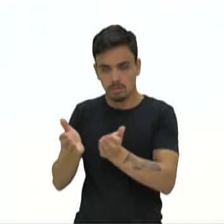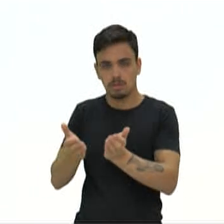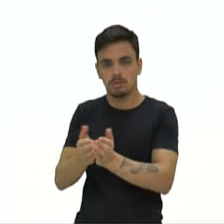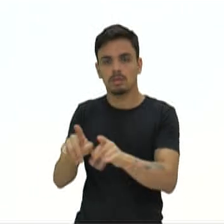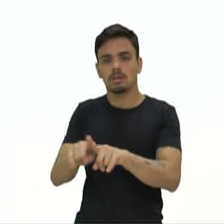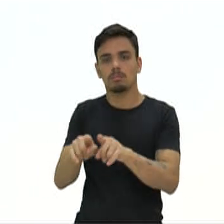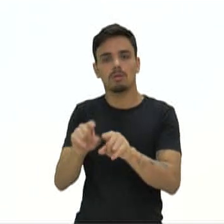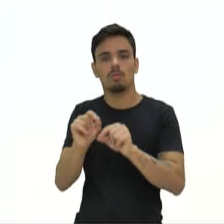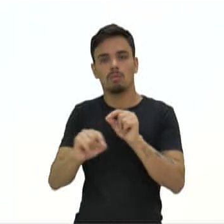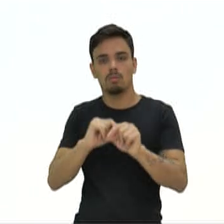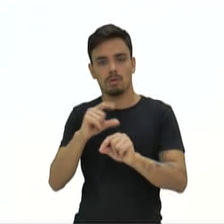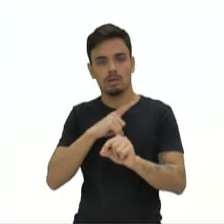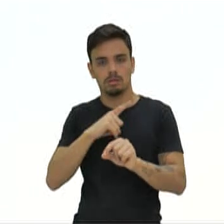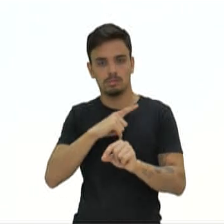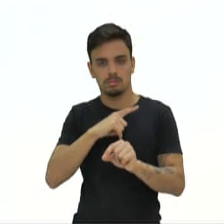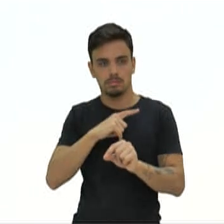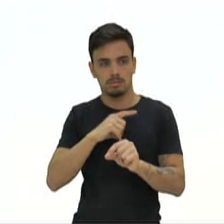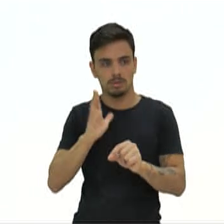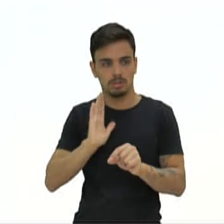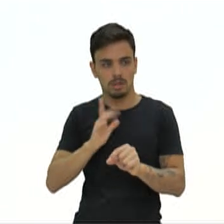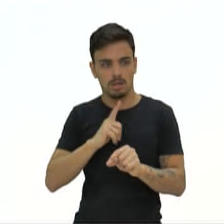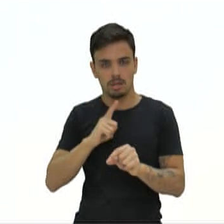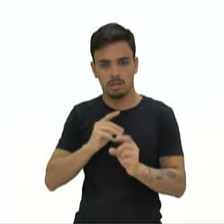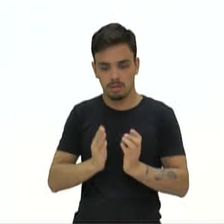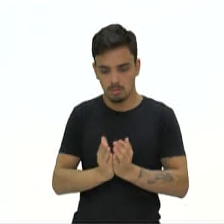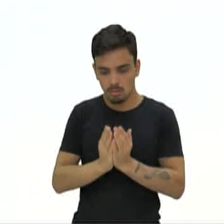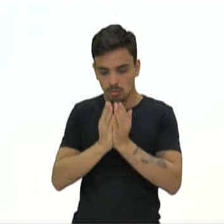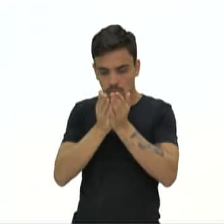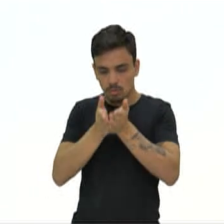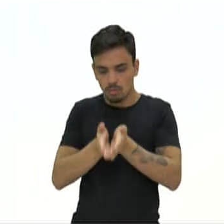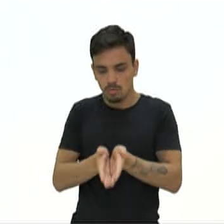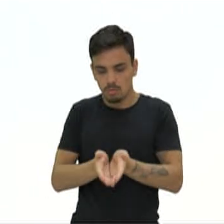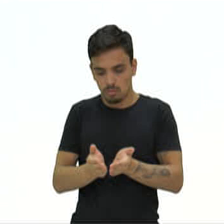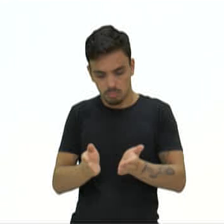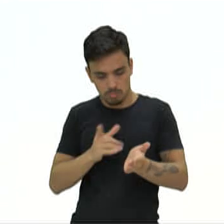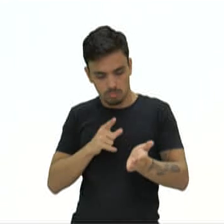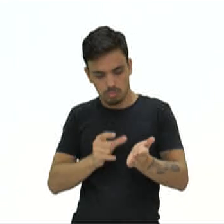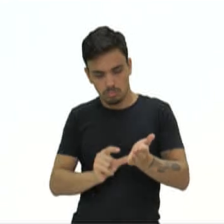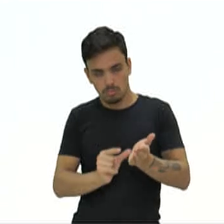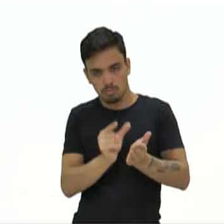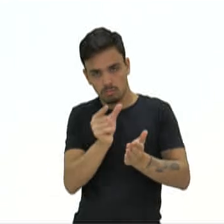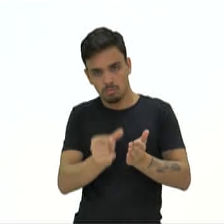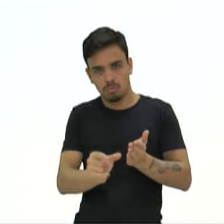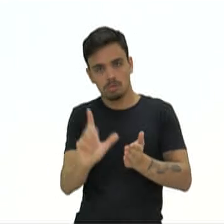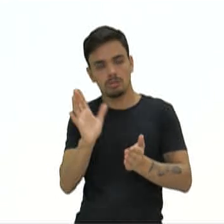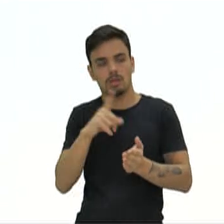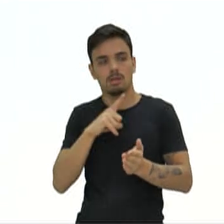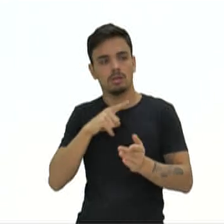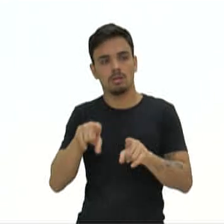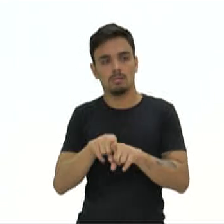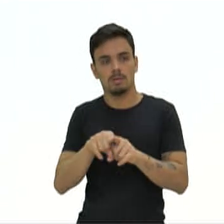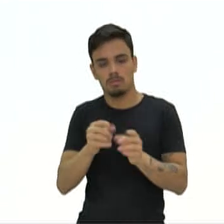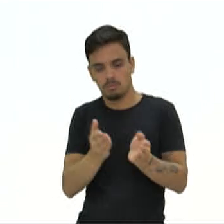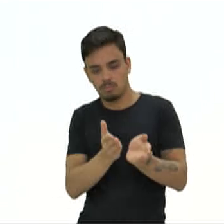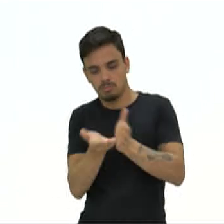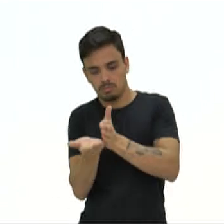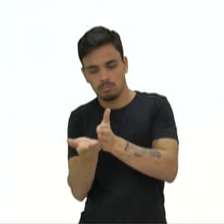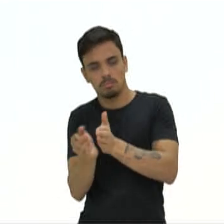aqui já estão com curva de nível. Caso contrário, você vê que ela está inclinada nesse caso aí para a